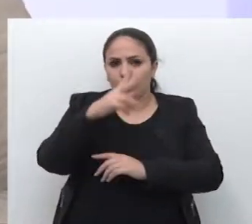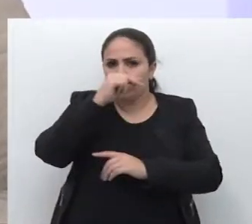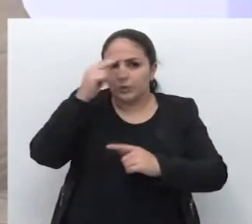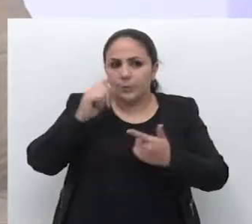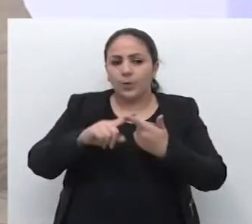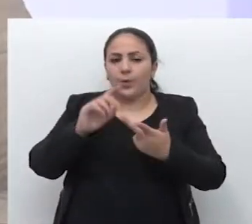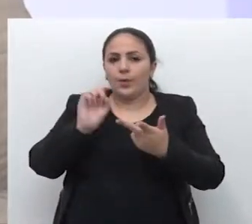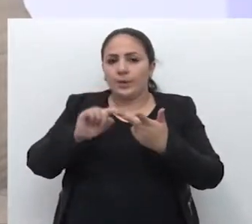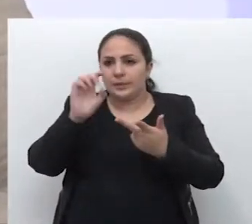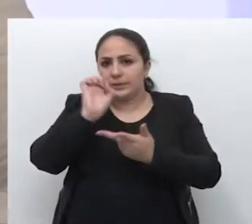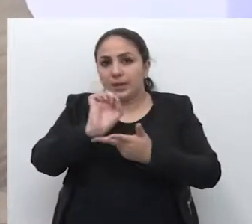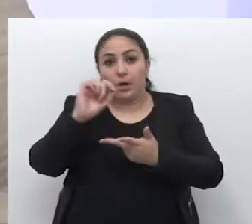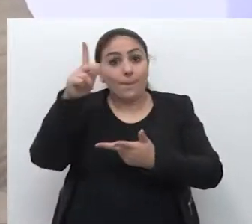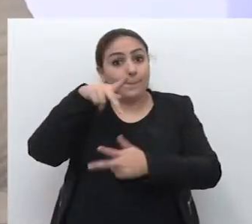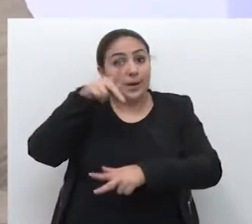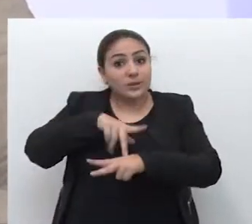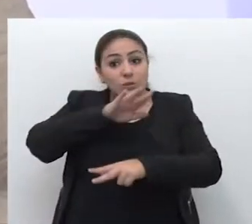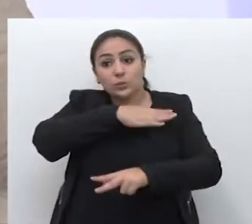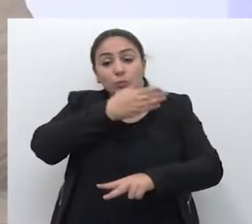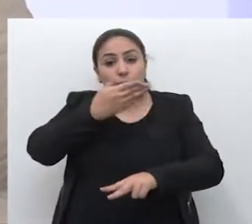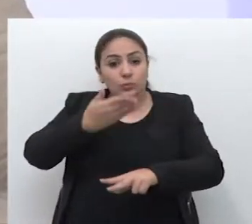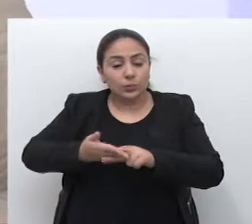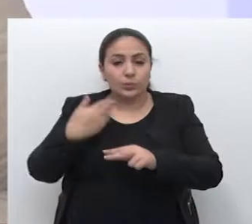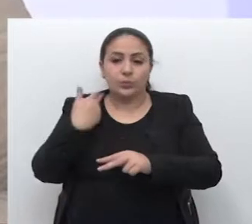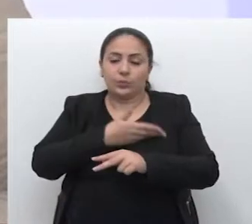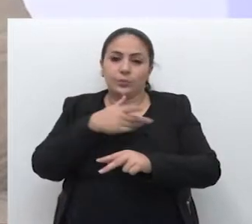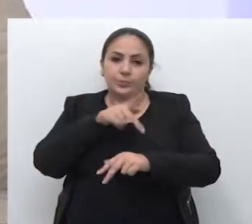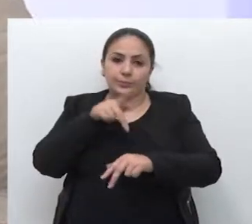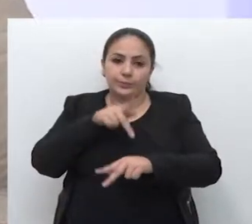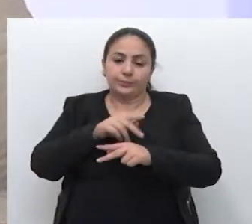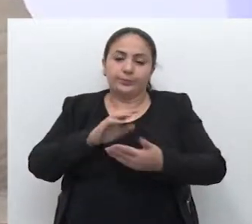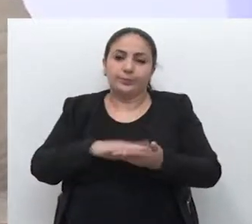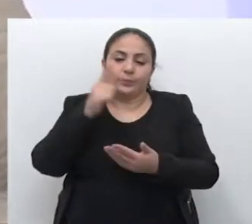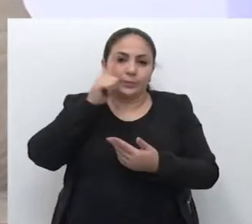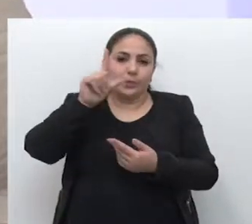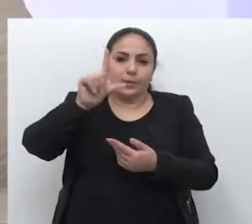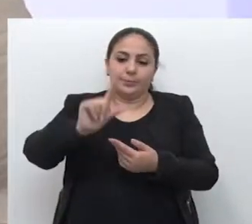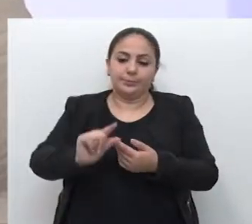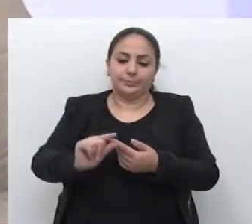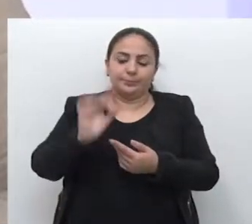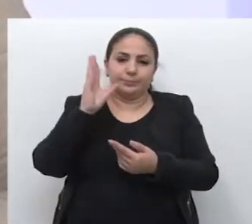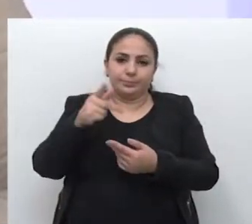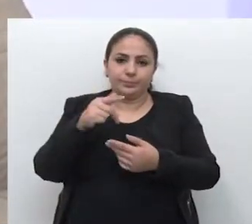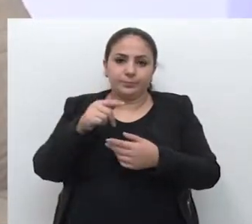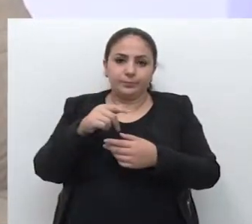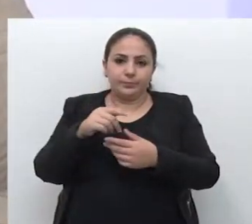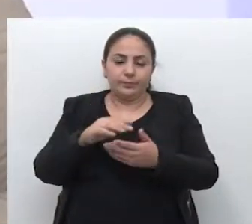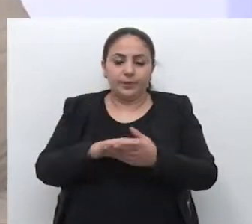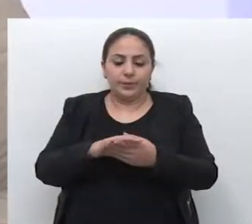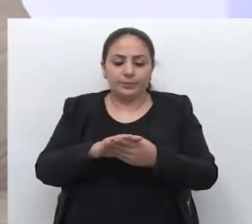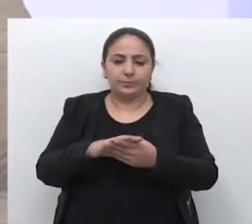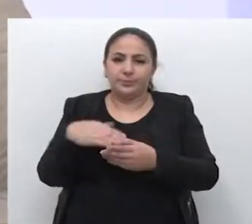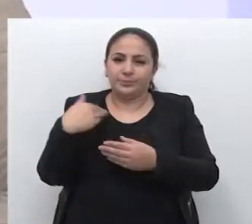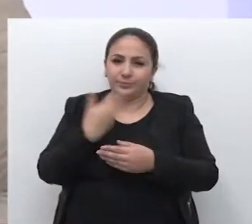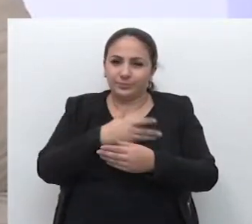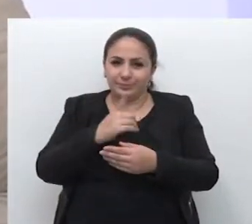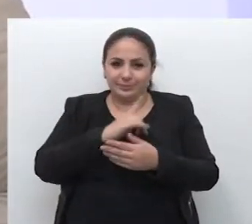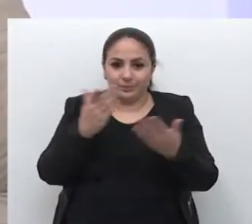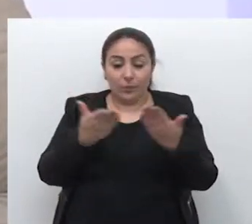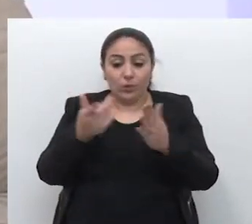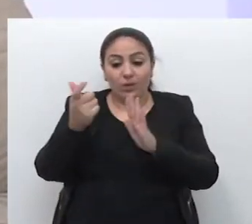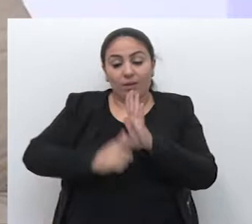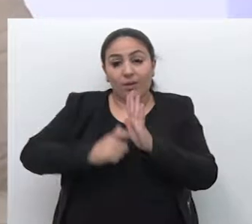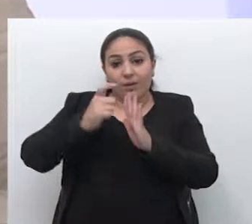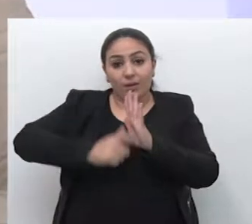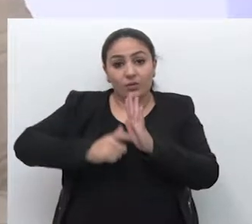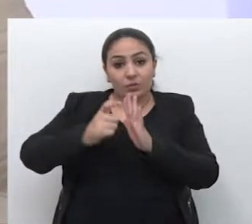para o estado, não, é para um país inteiro, né, para o nosso país, diminuir em toda a sua extensão. Hoje nós